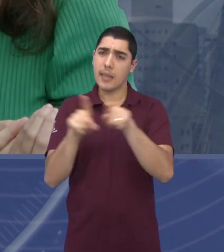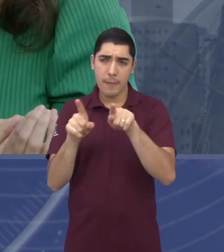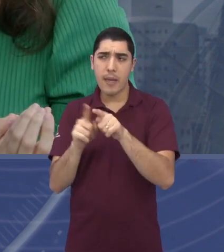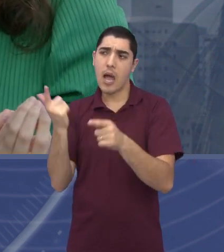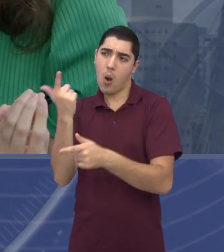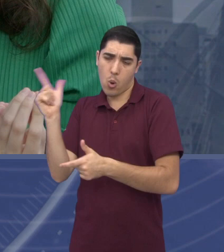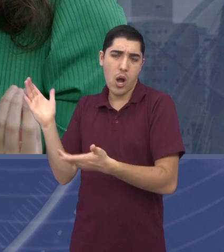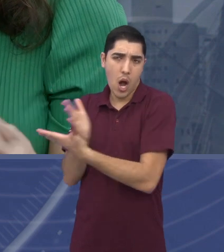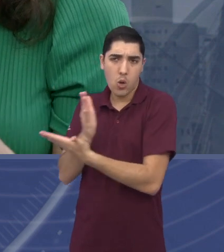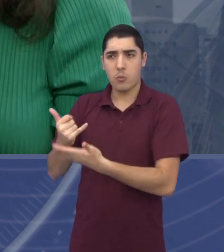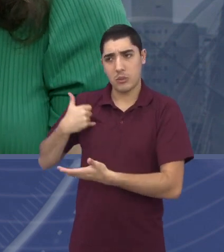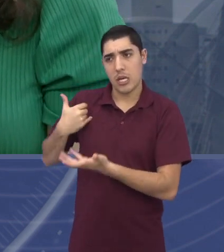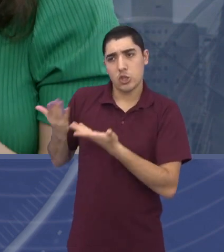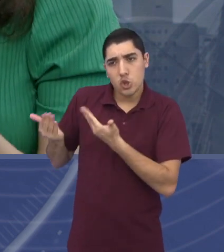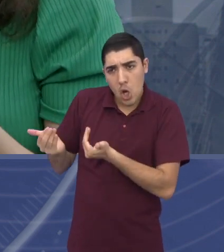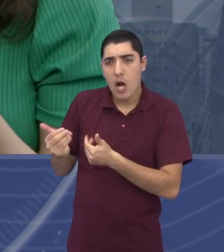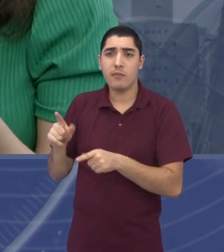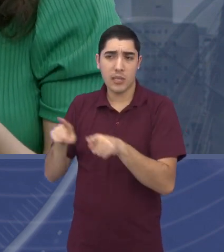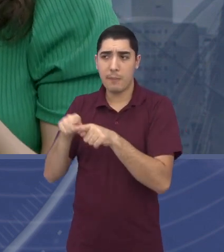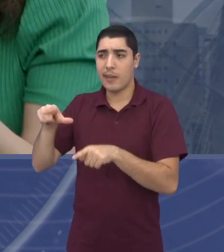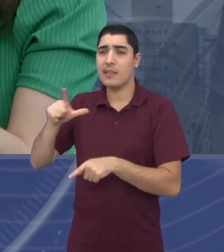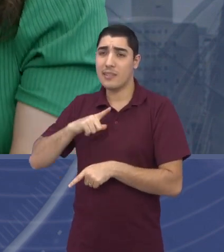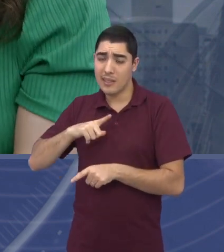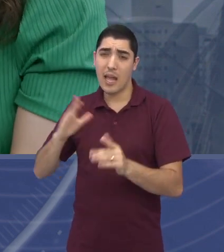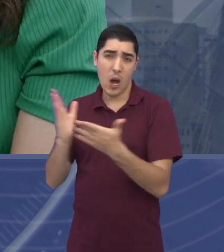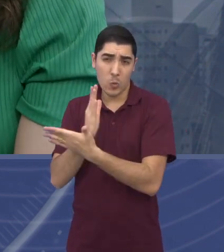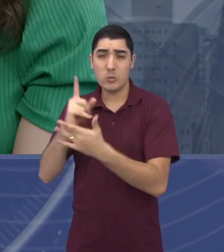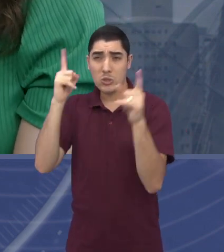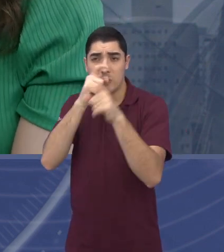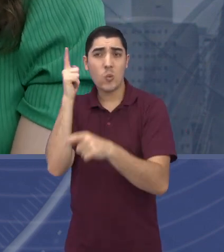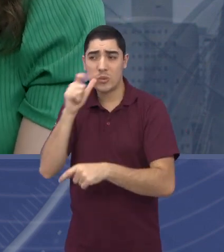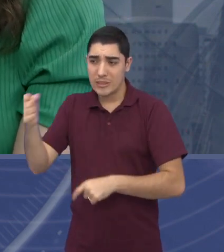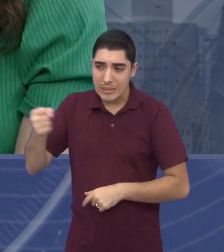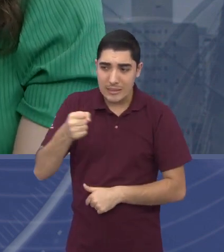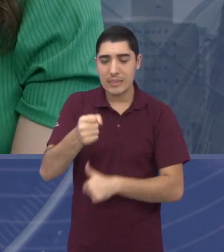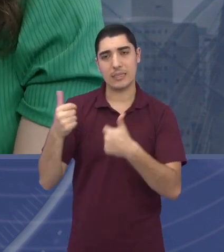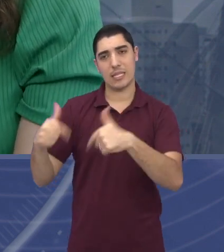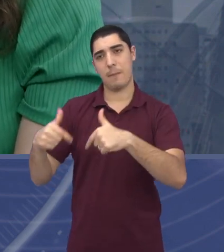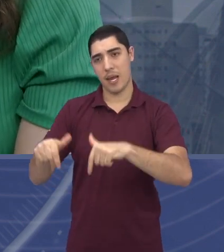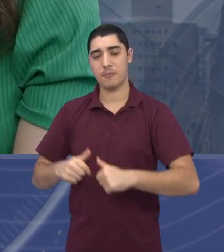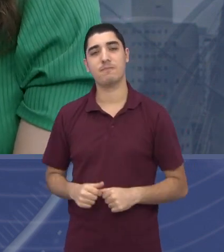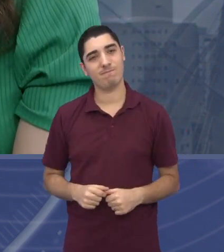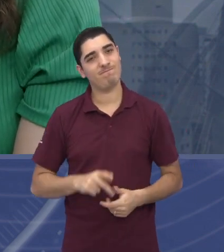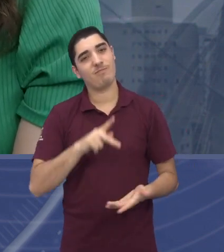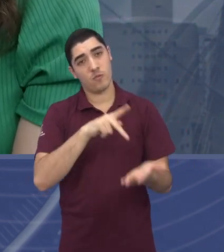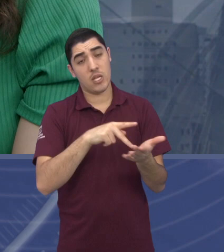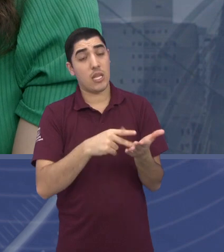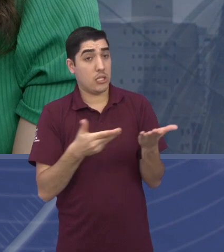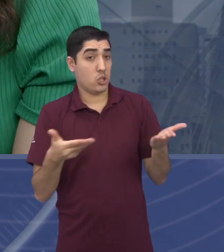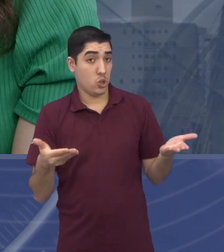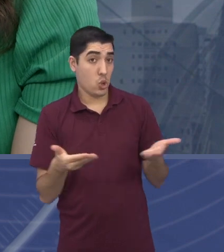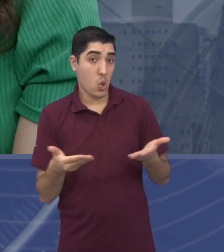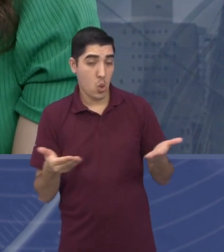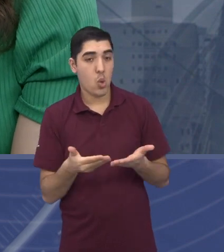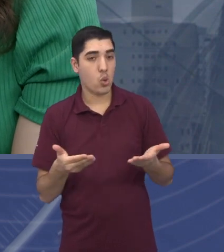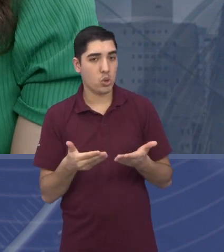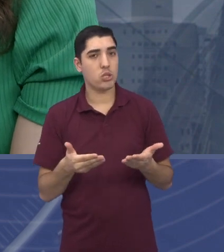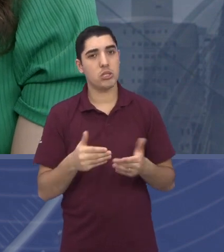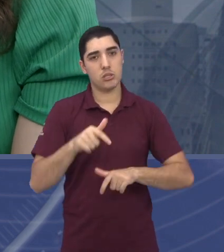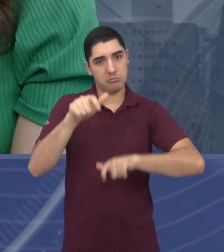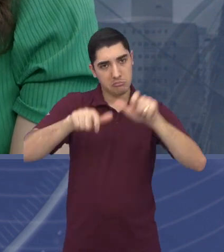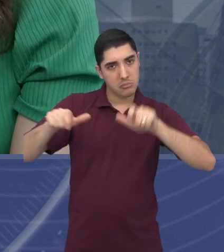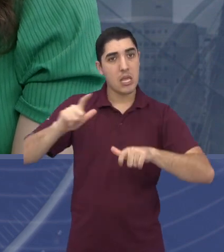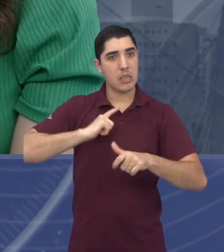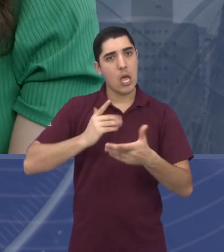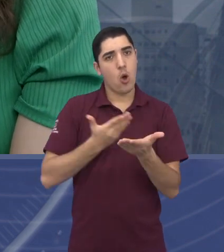pessoas mais novas também, que também enfrentam dificuldades para se inserir no mercado de trabalho muitas vezes. Sem dúvida, e hoje também, né,